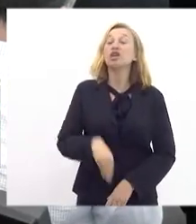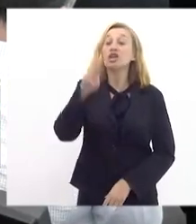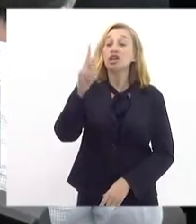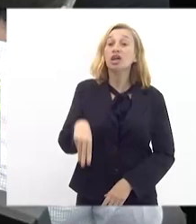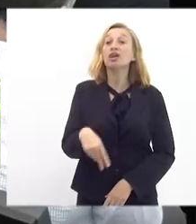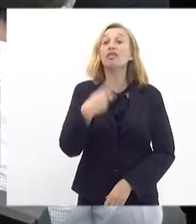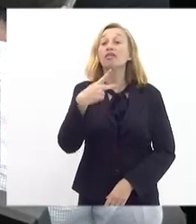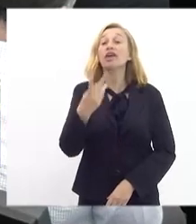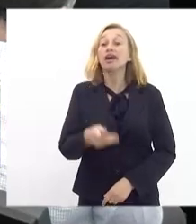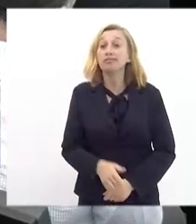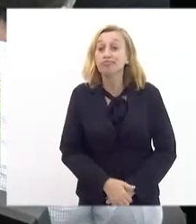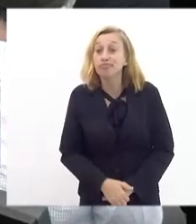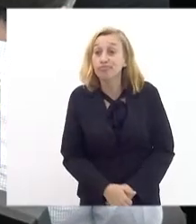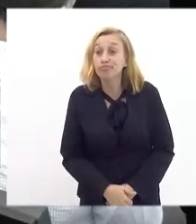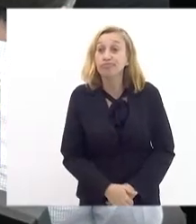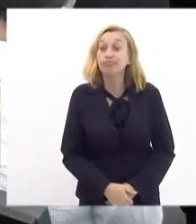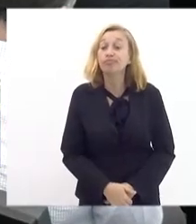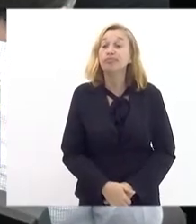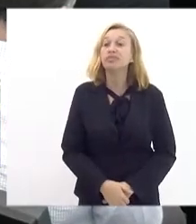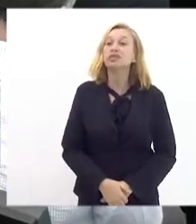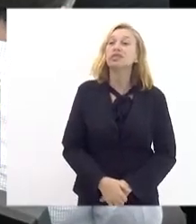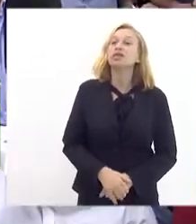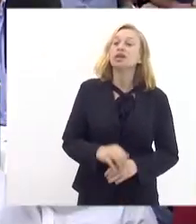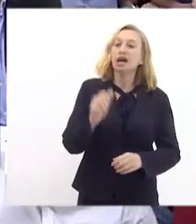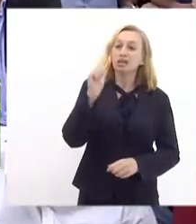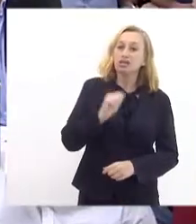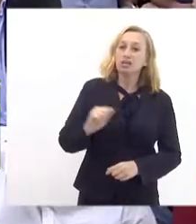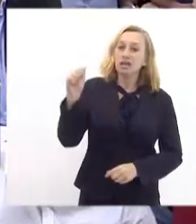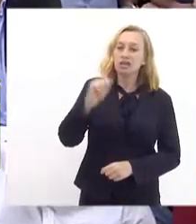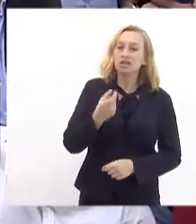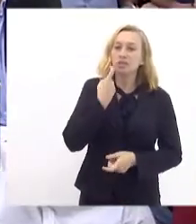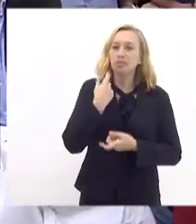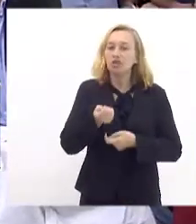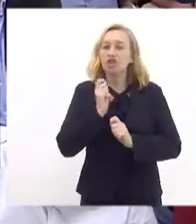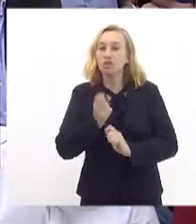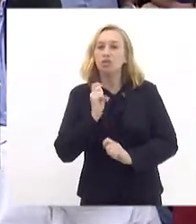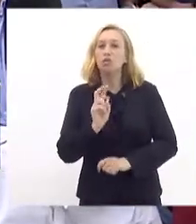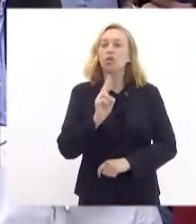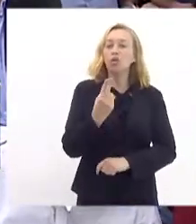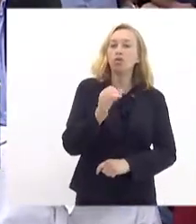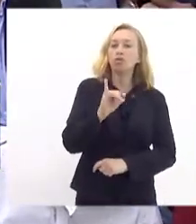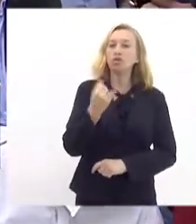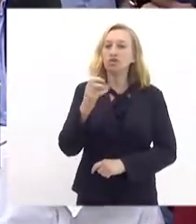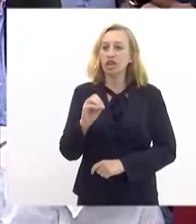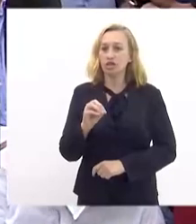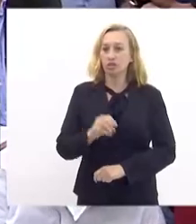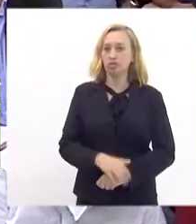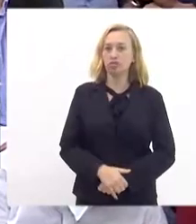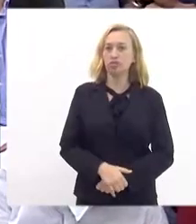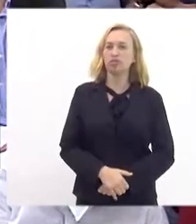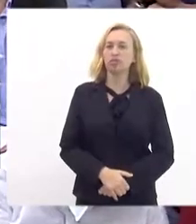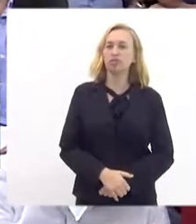e o Isaac que da associação de pescadores ou o Sérgio